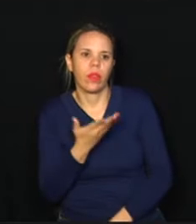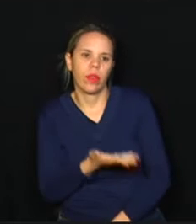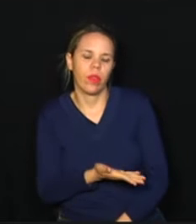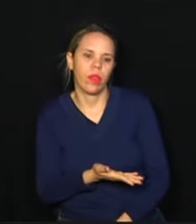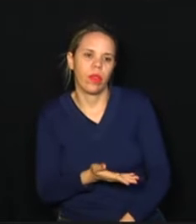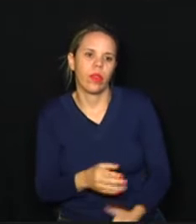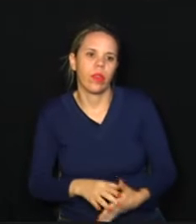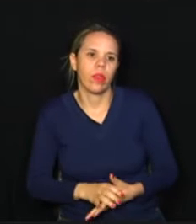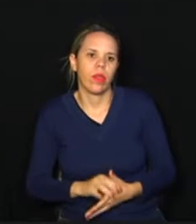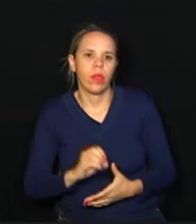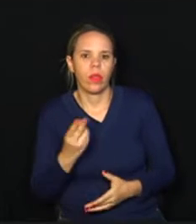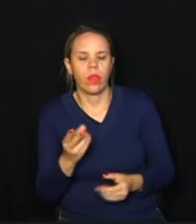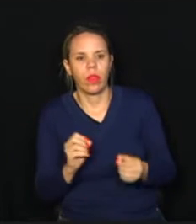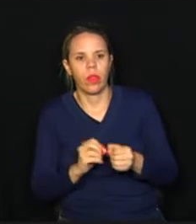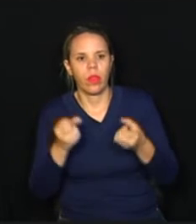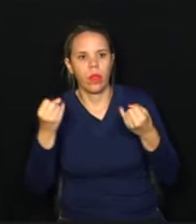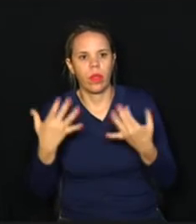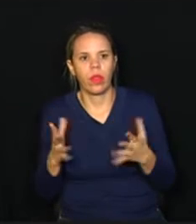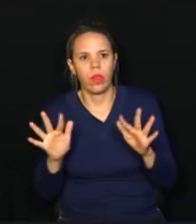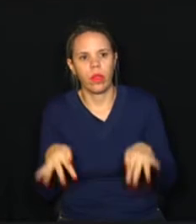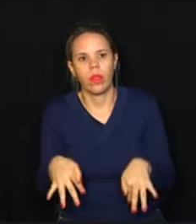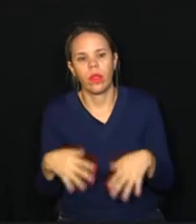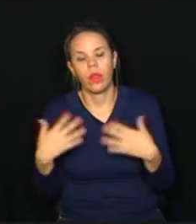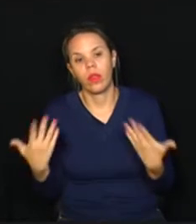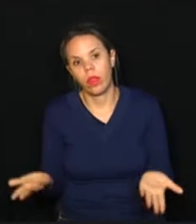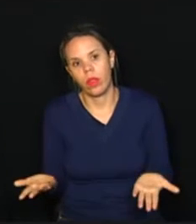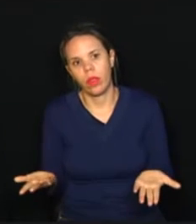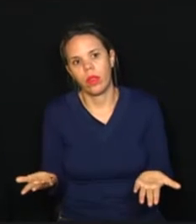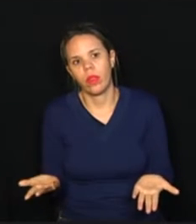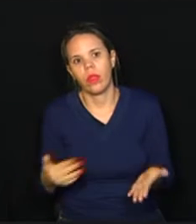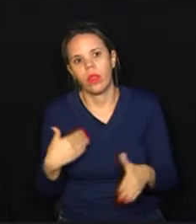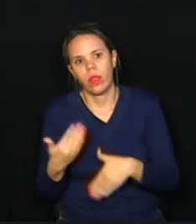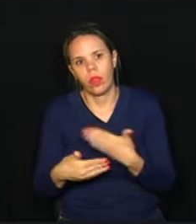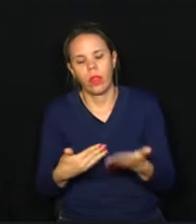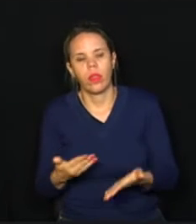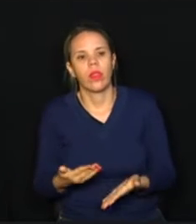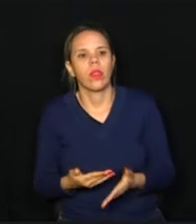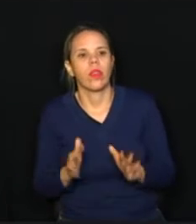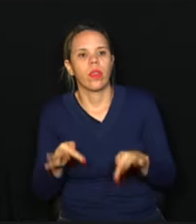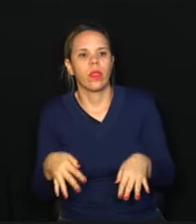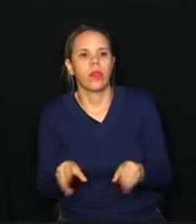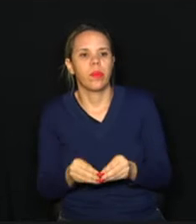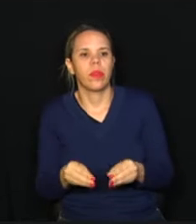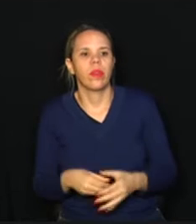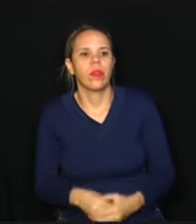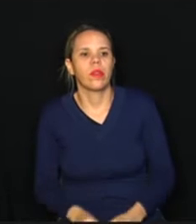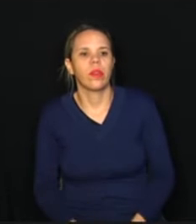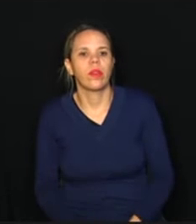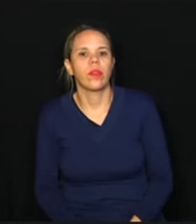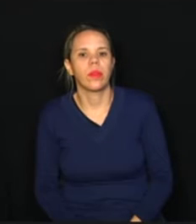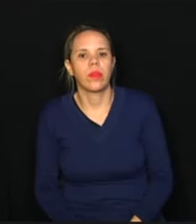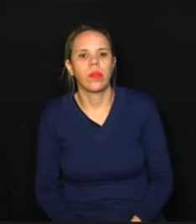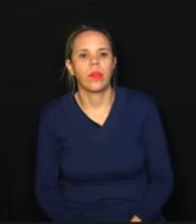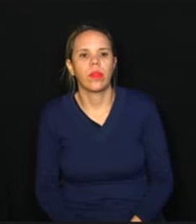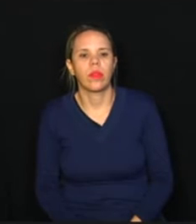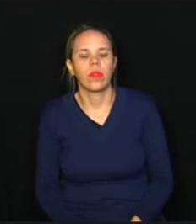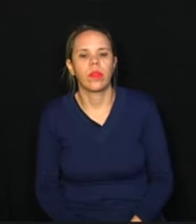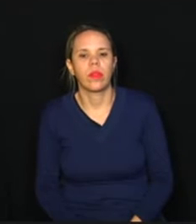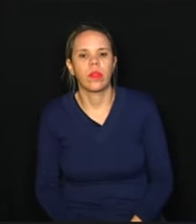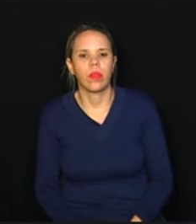questão, ou para fazer algum comentário final, e a gente vai caminhando também para o encerramento. Feijão.